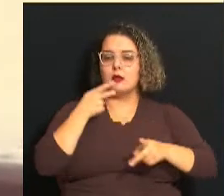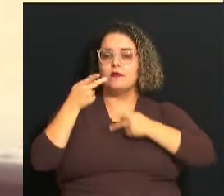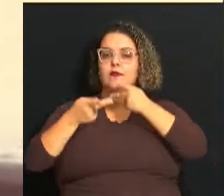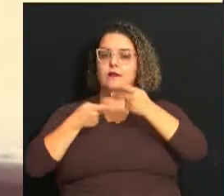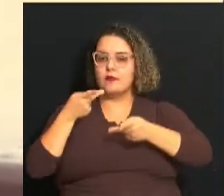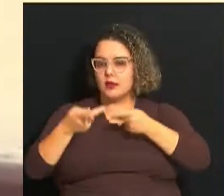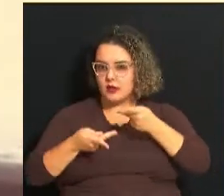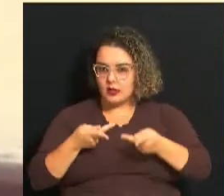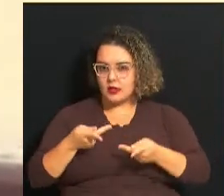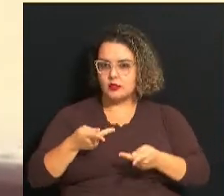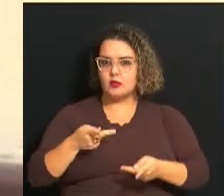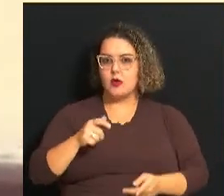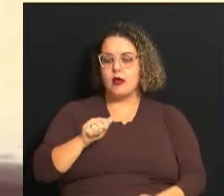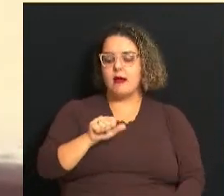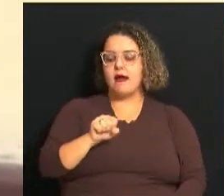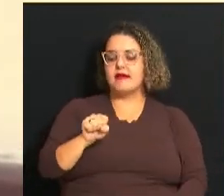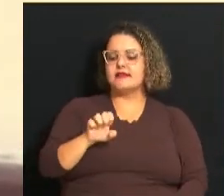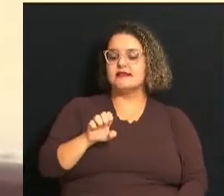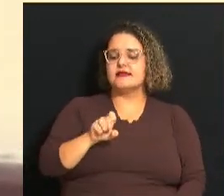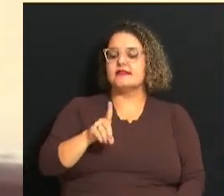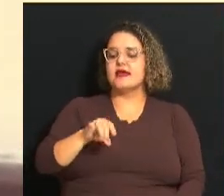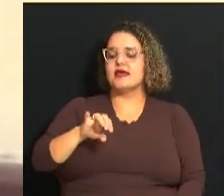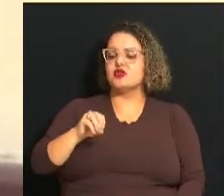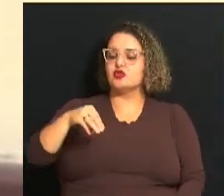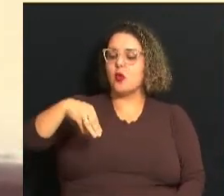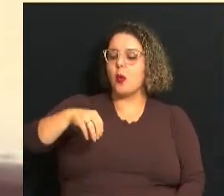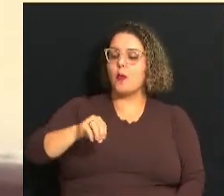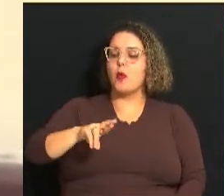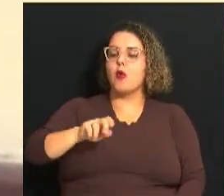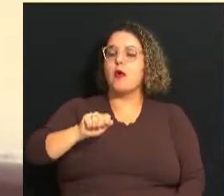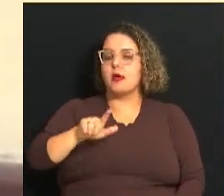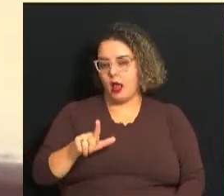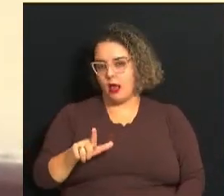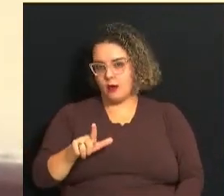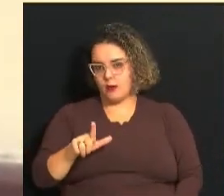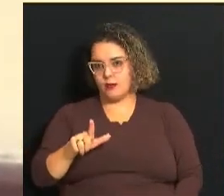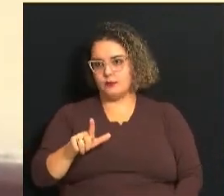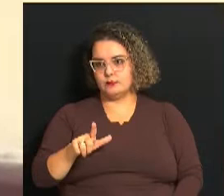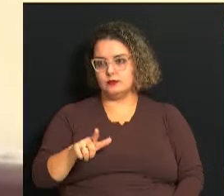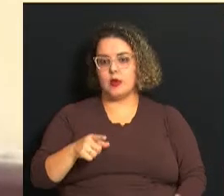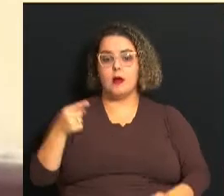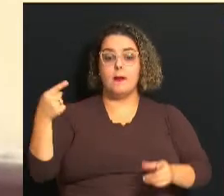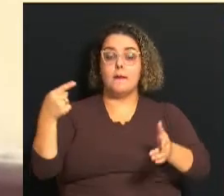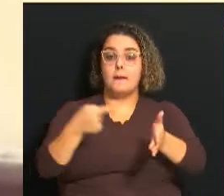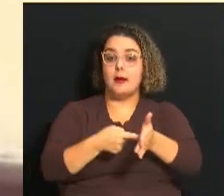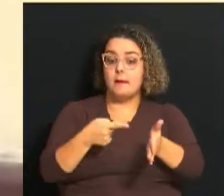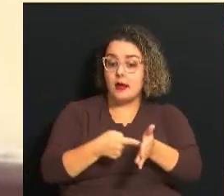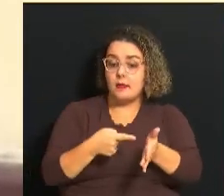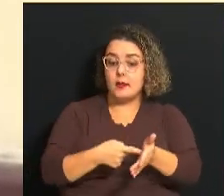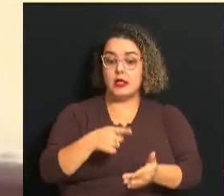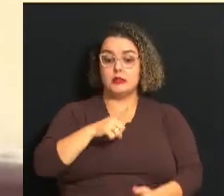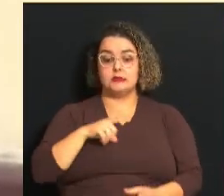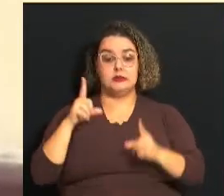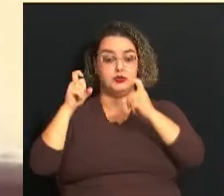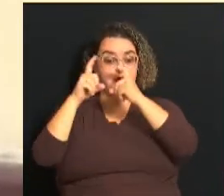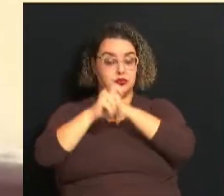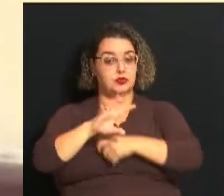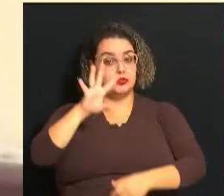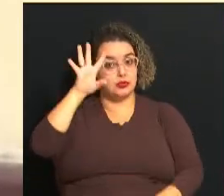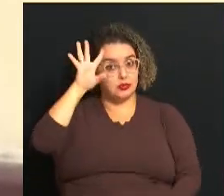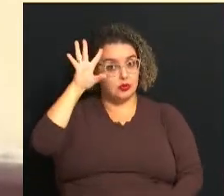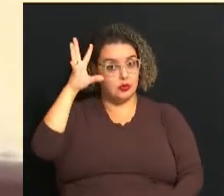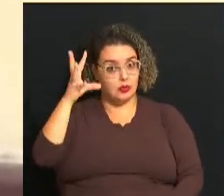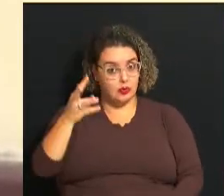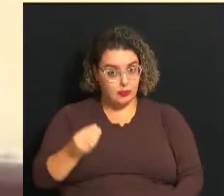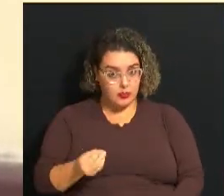tão conversado então é denunciado ainda há muita dificuldade né de se compreender a